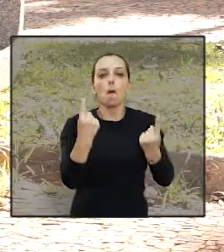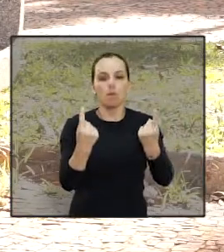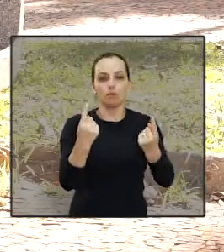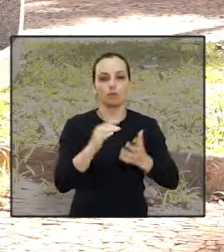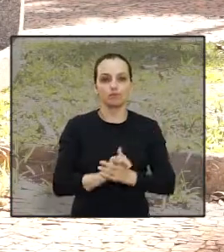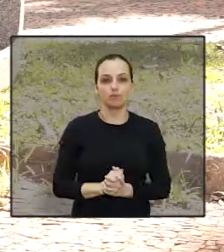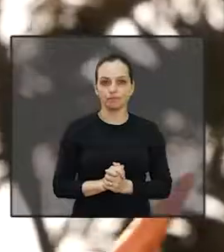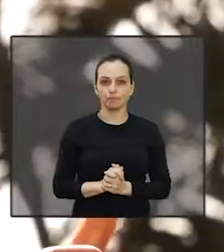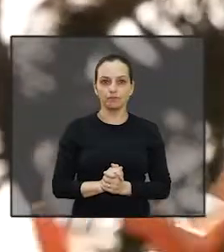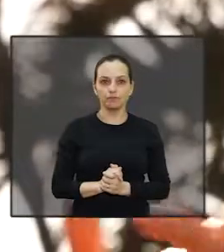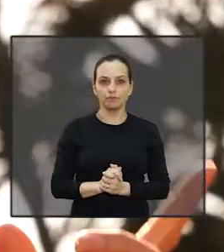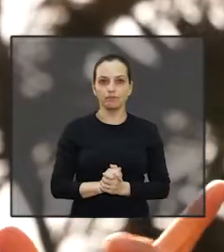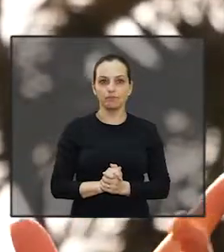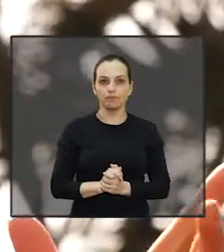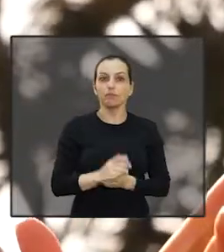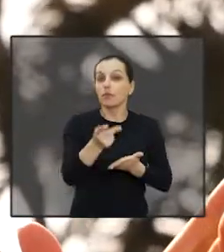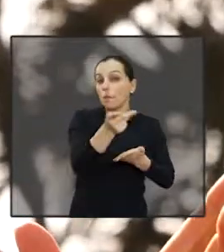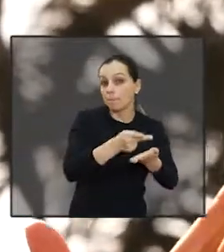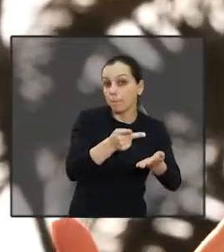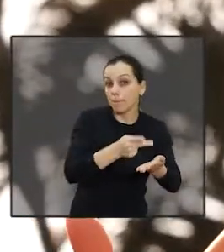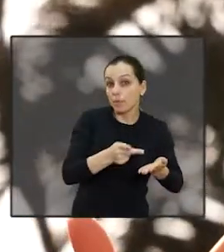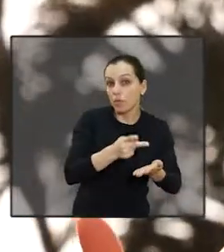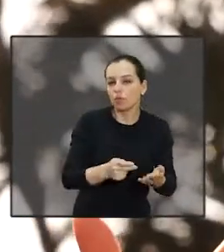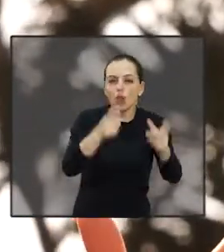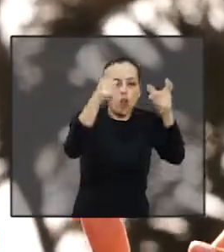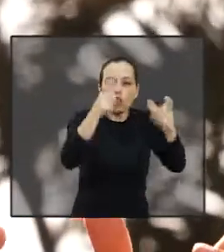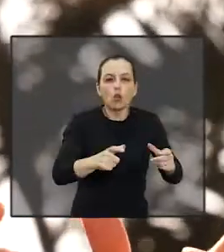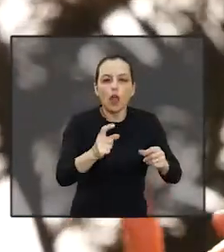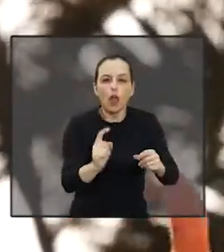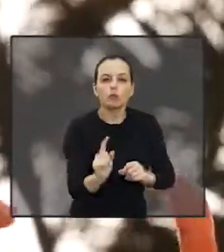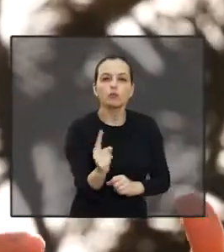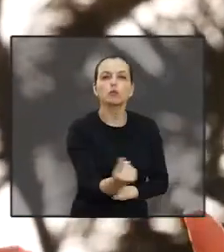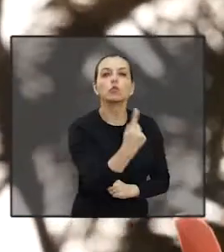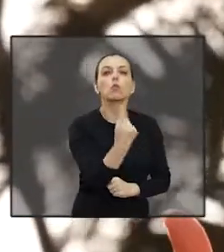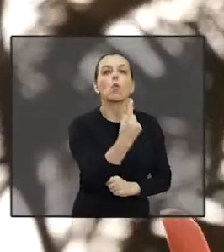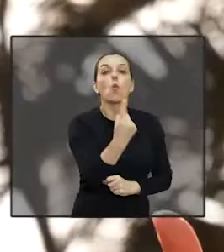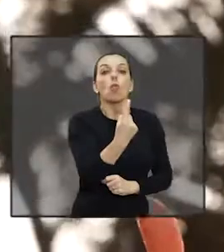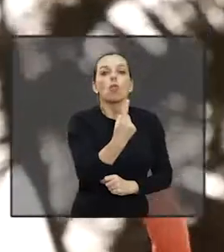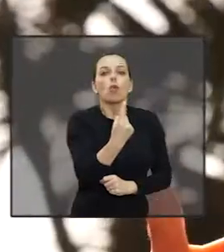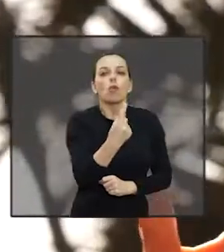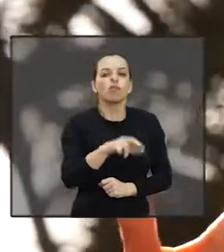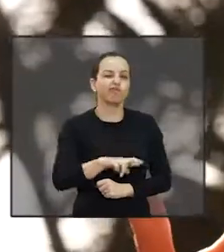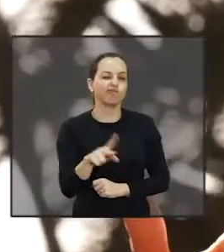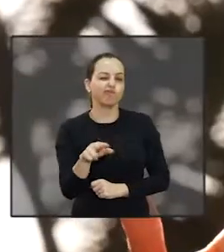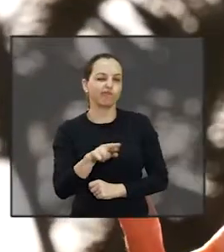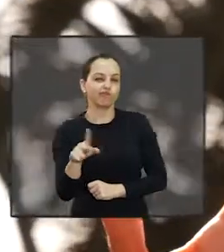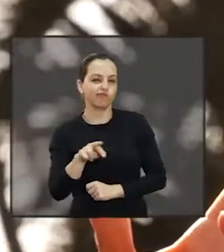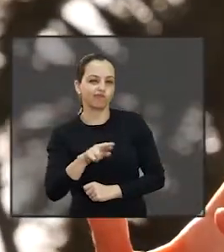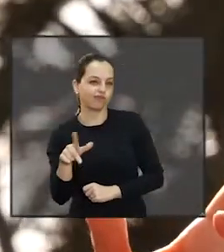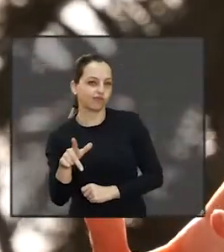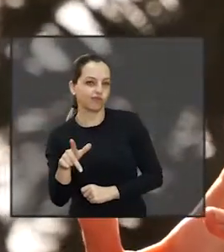É uma interação, né? Porque é como se a poesia nascesse